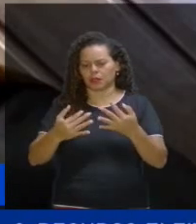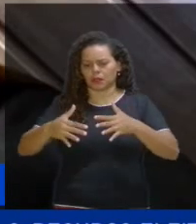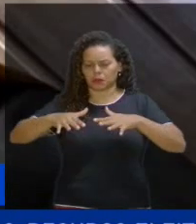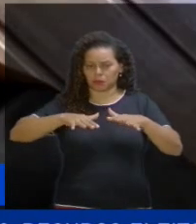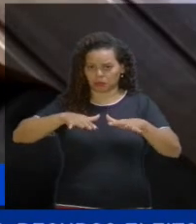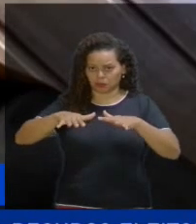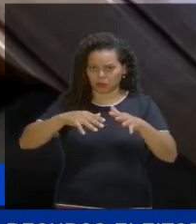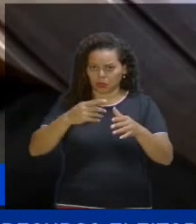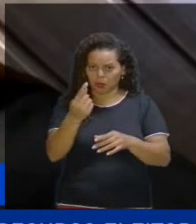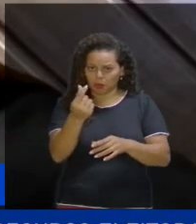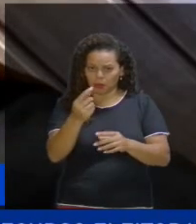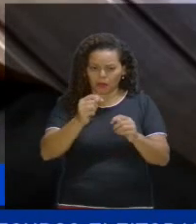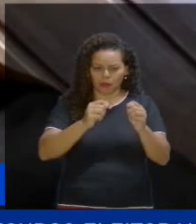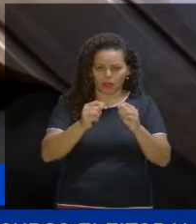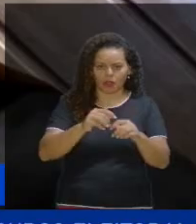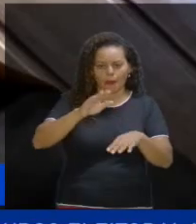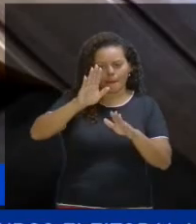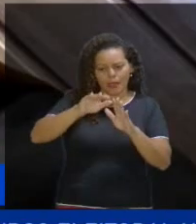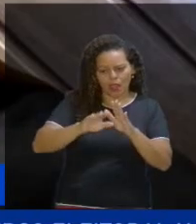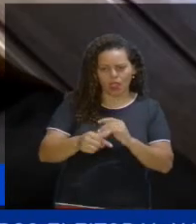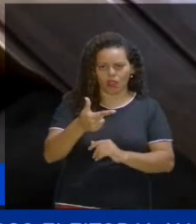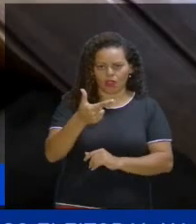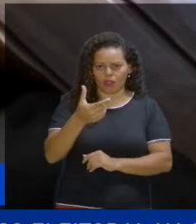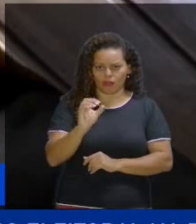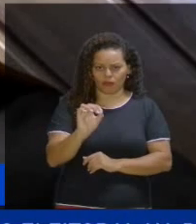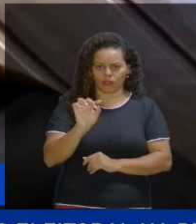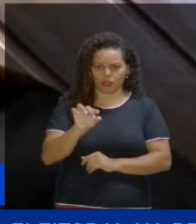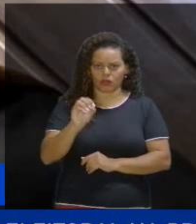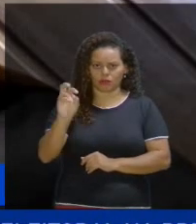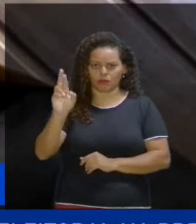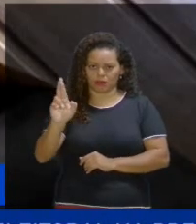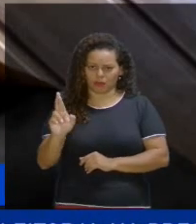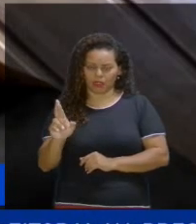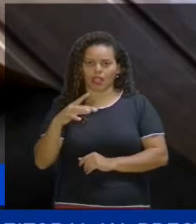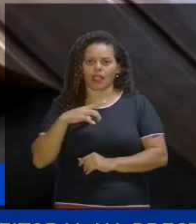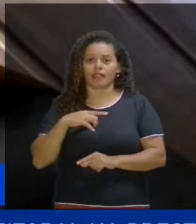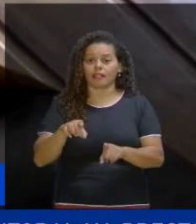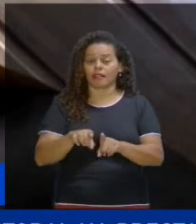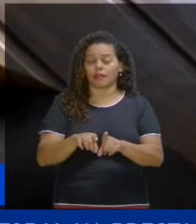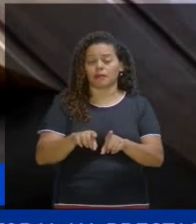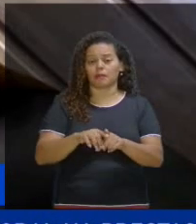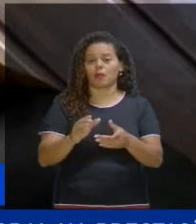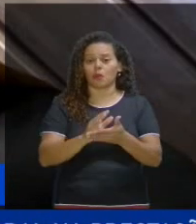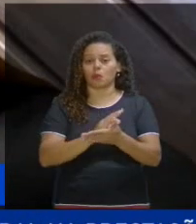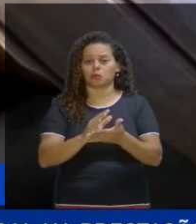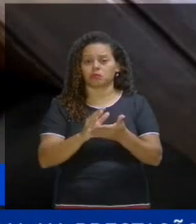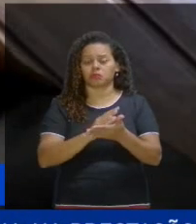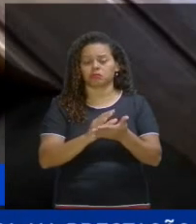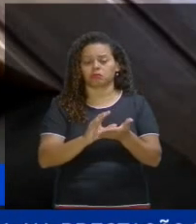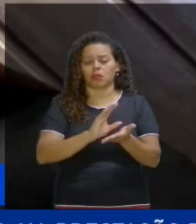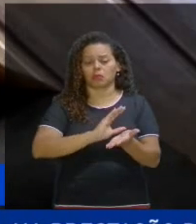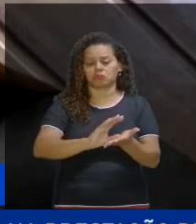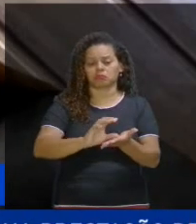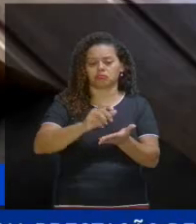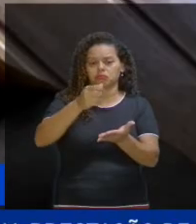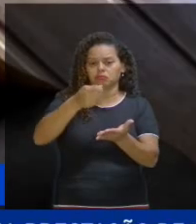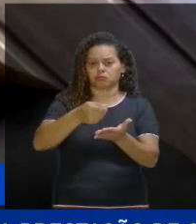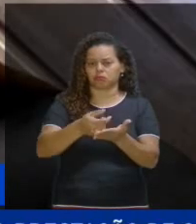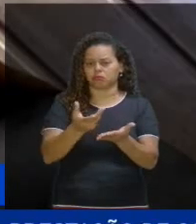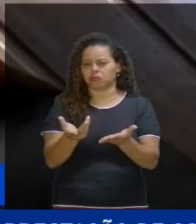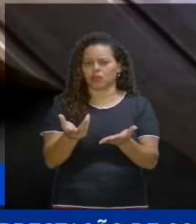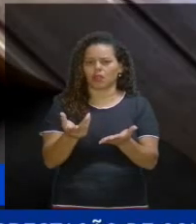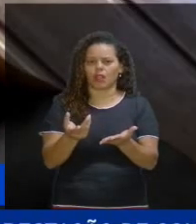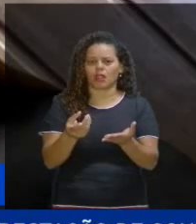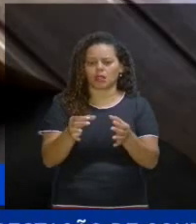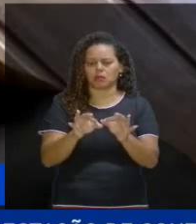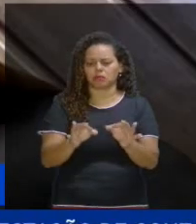campanha foi menor que R$ 20.000, de modo que se trata de prestação de contas simplificada e, por tal razão, não havia necessidade